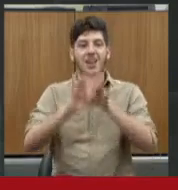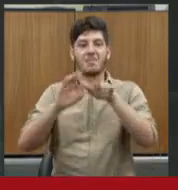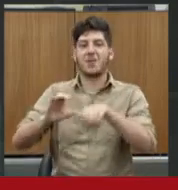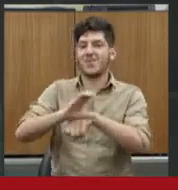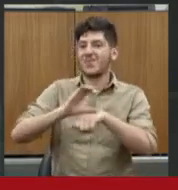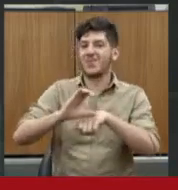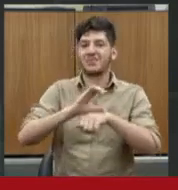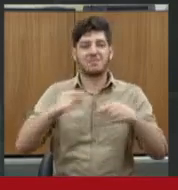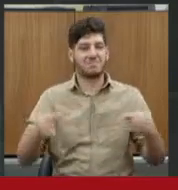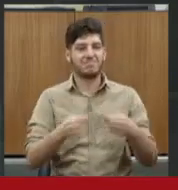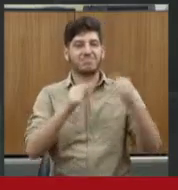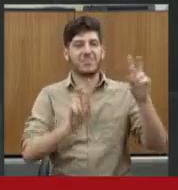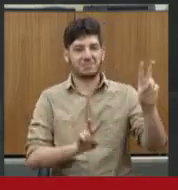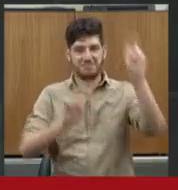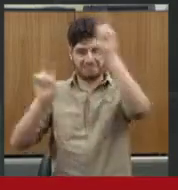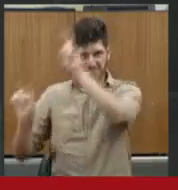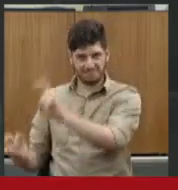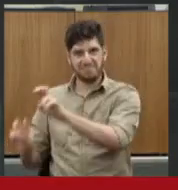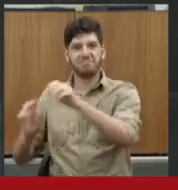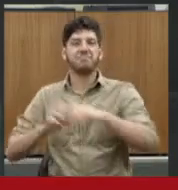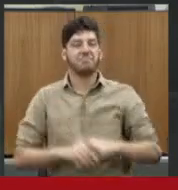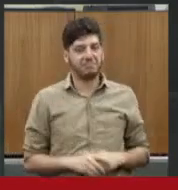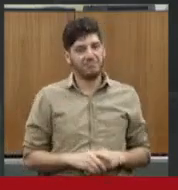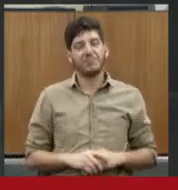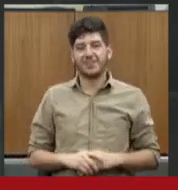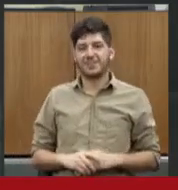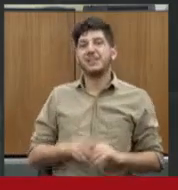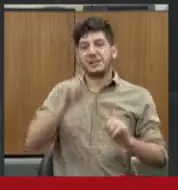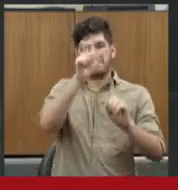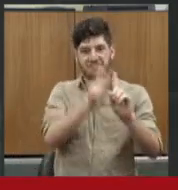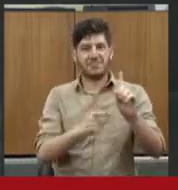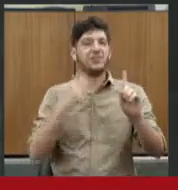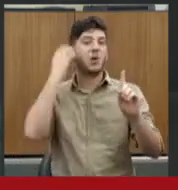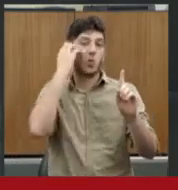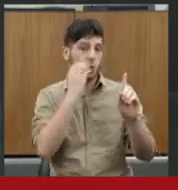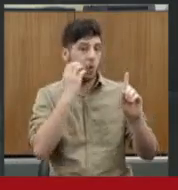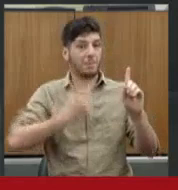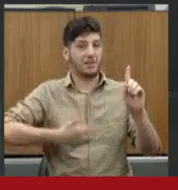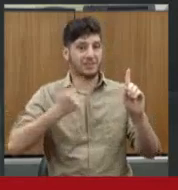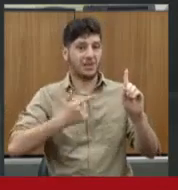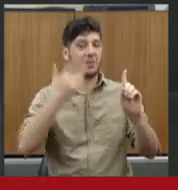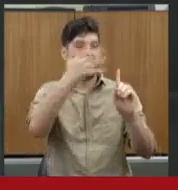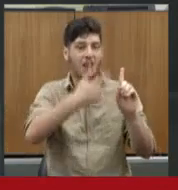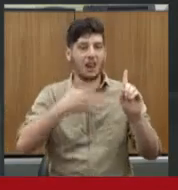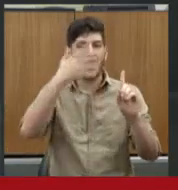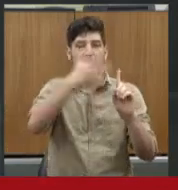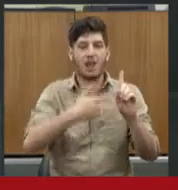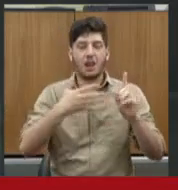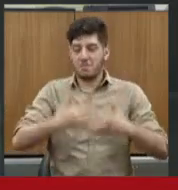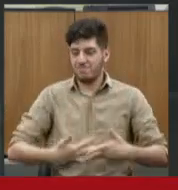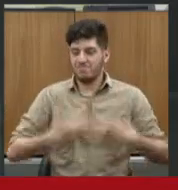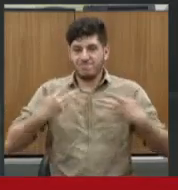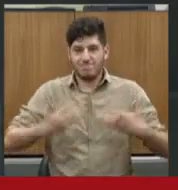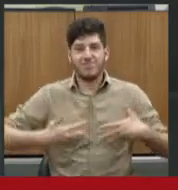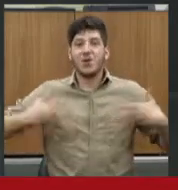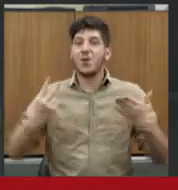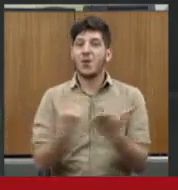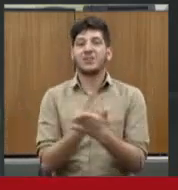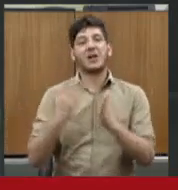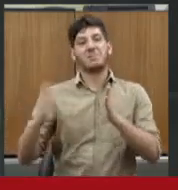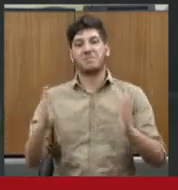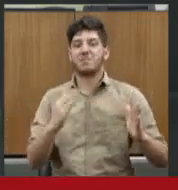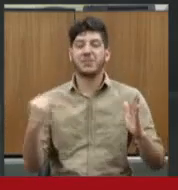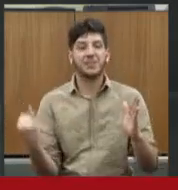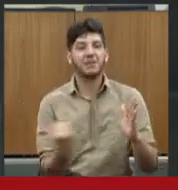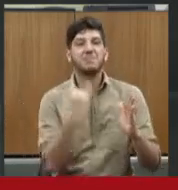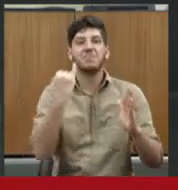reja. Fecha aspas. A fala entusiasmada do imperador aconteceu em um dos primeiros momentos de coalizão do Brasil em torno